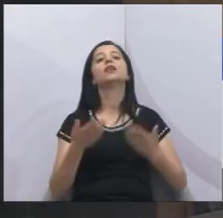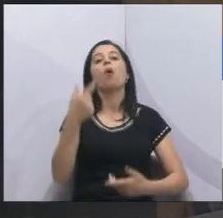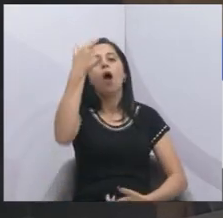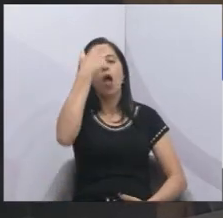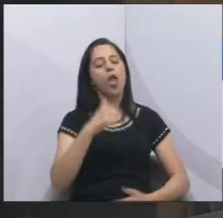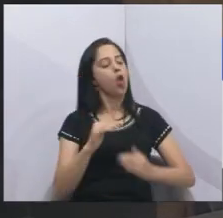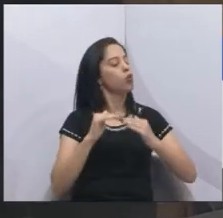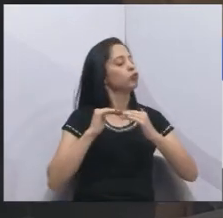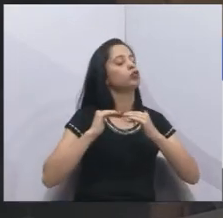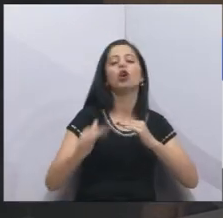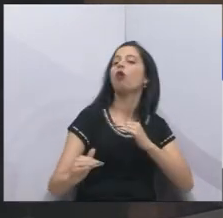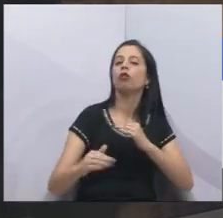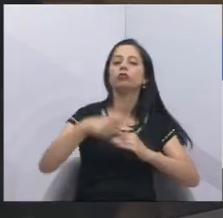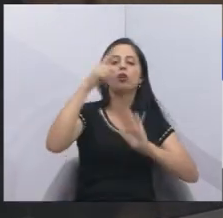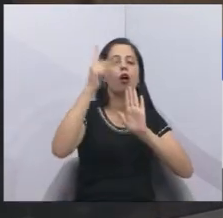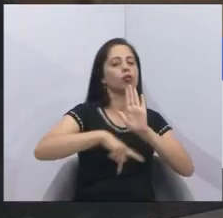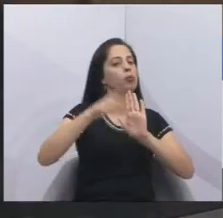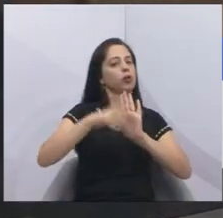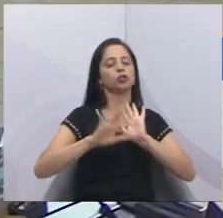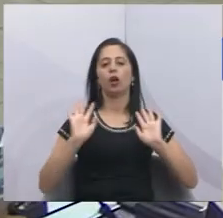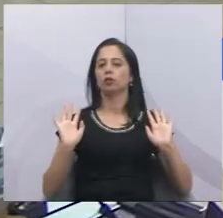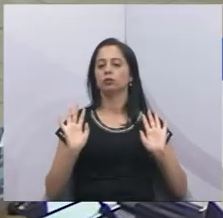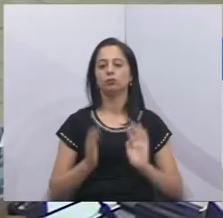à aprovação desse projeto.